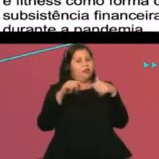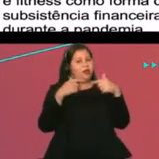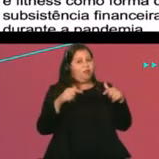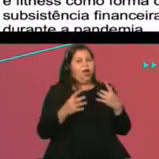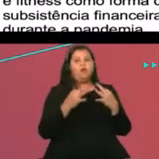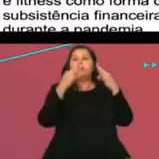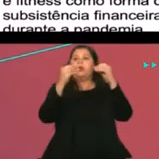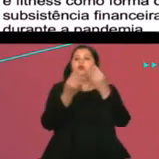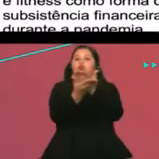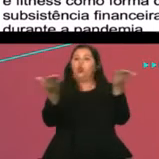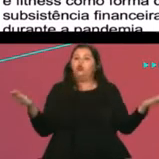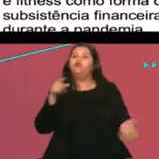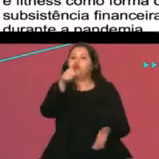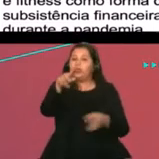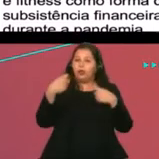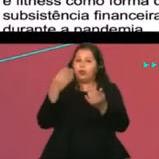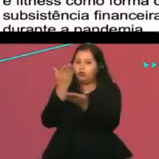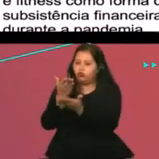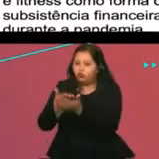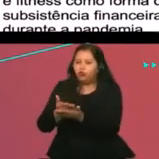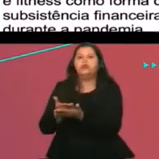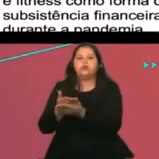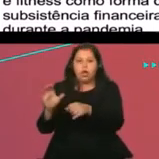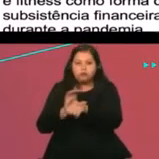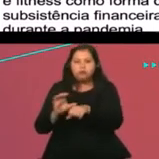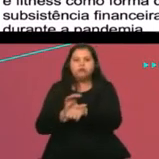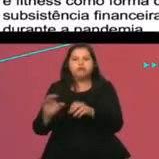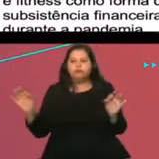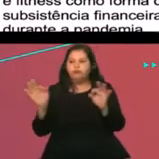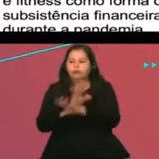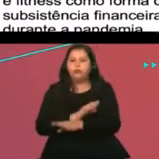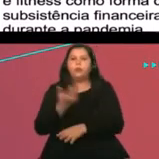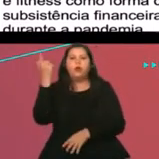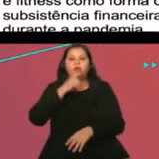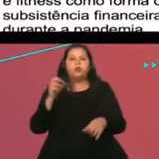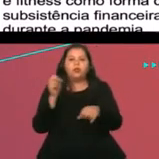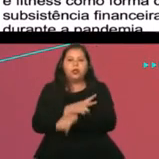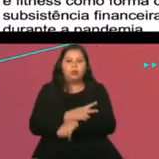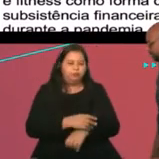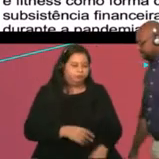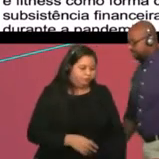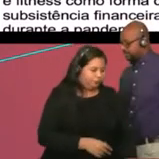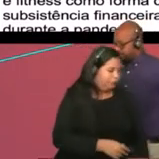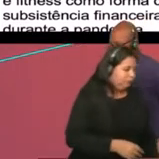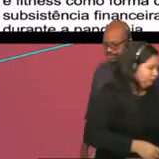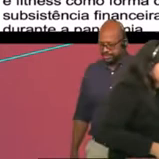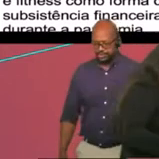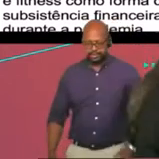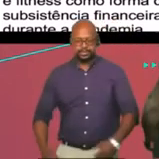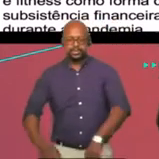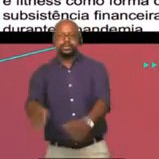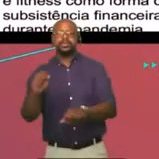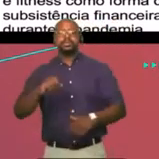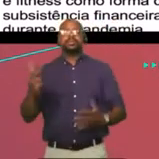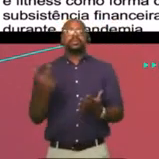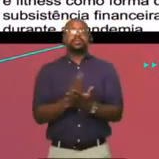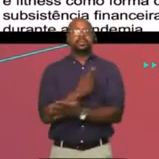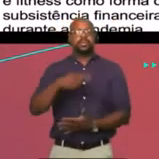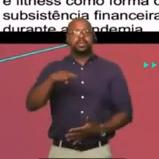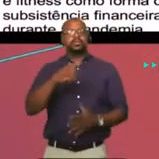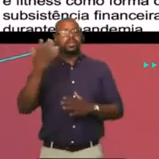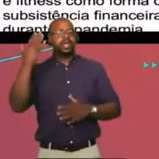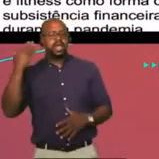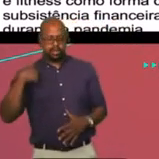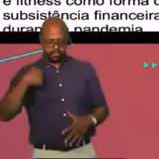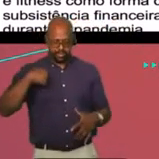você tem que estar capacitado para poder prestar serviço empregabilidade é o que aconteceu na minha época eu tinha que fazer concurso